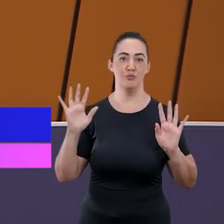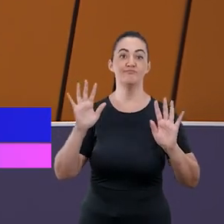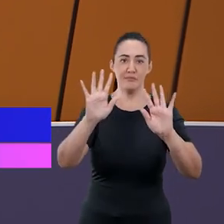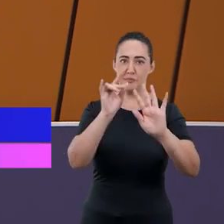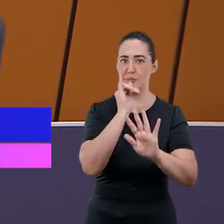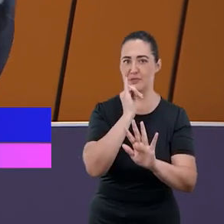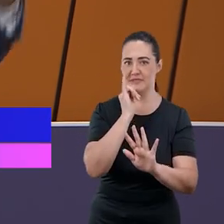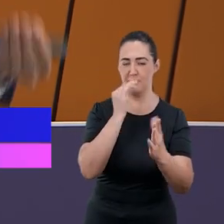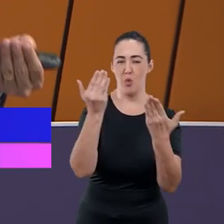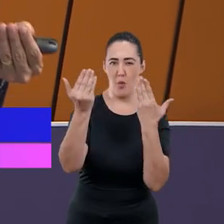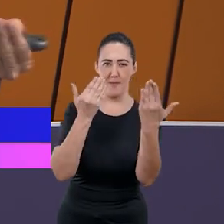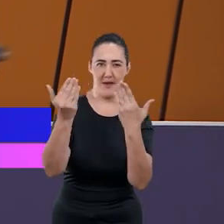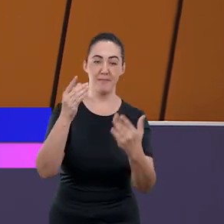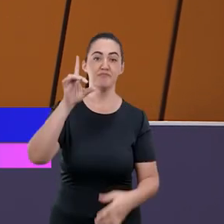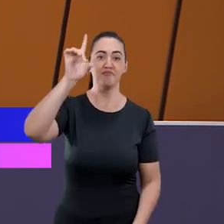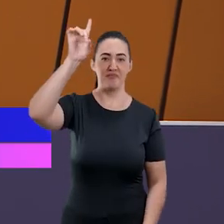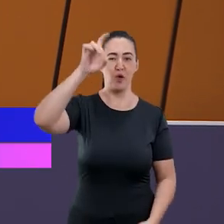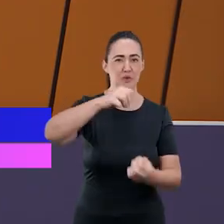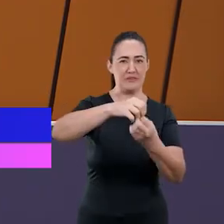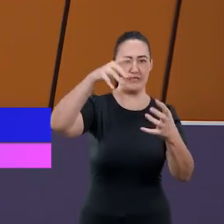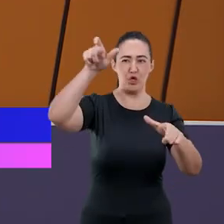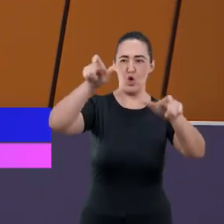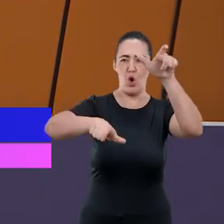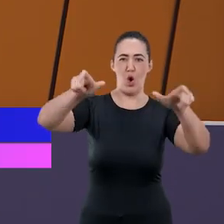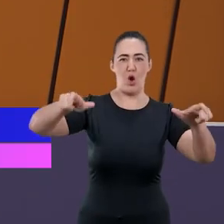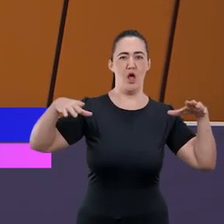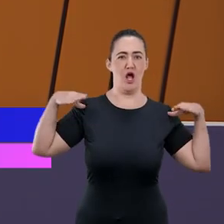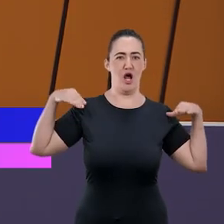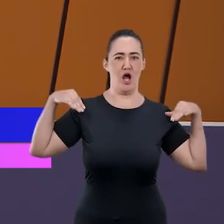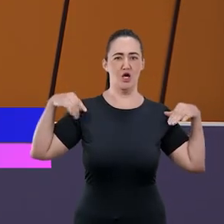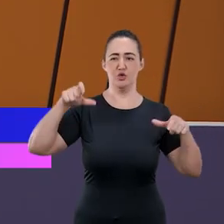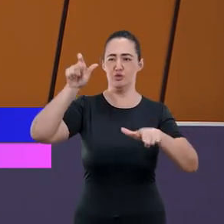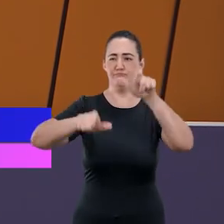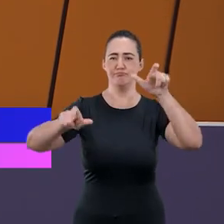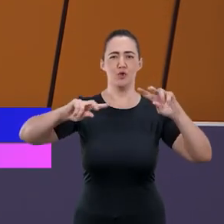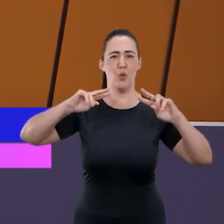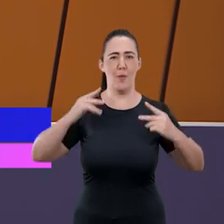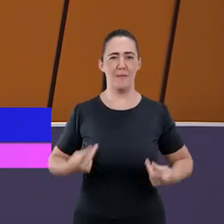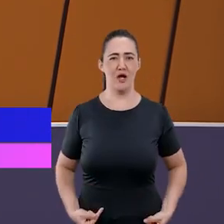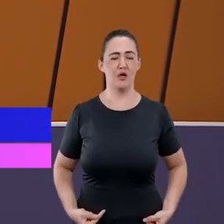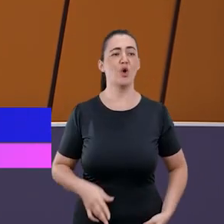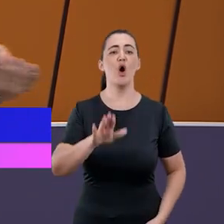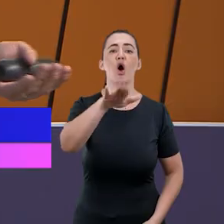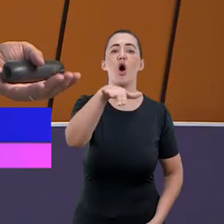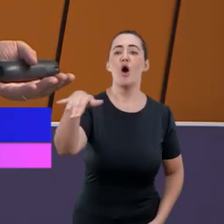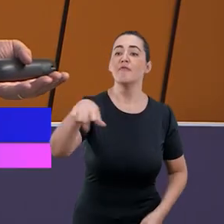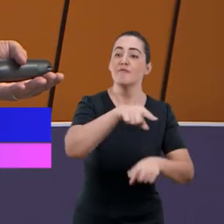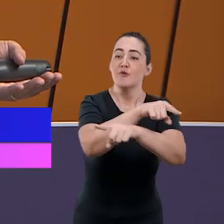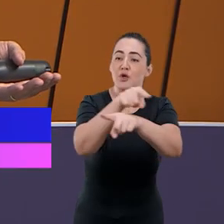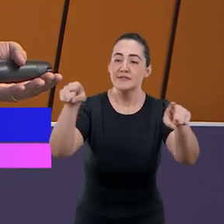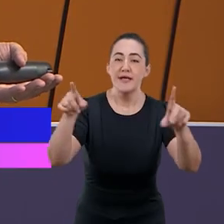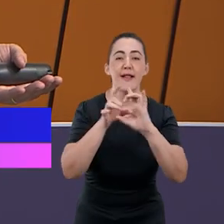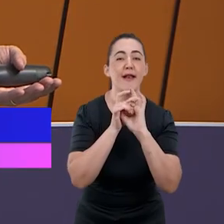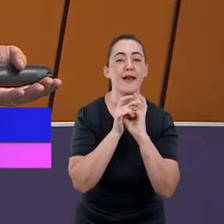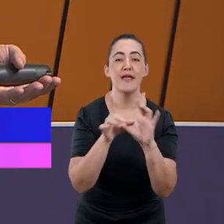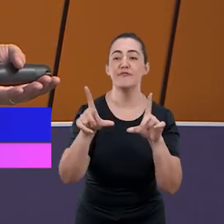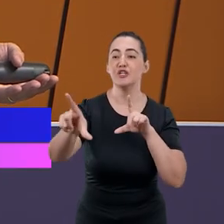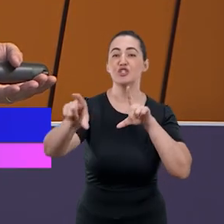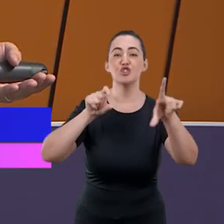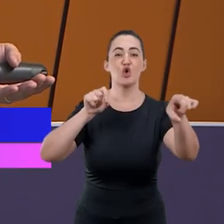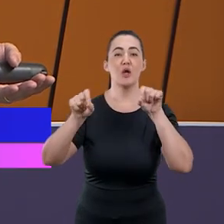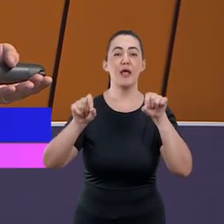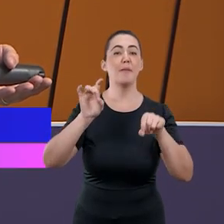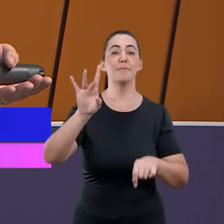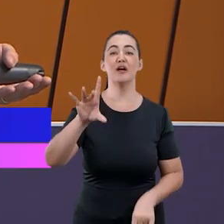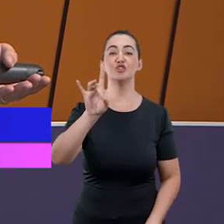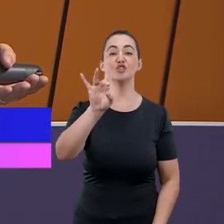ser humano, tivesse criado os anjos no céu e dito assim, olha, vocês são livres para escolher, mas só tem um caminho, de que adiantaria essa liberdade? Eles